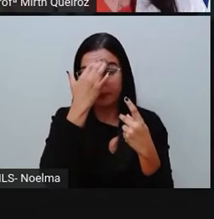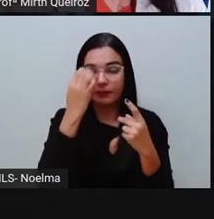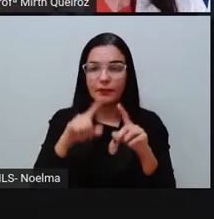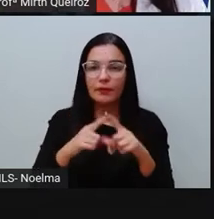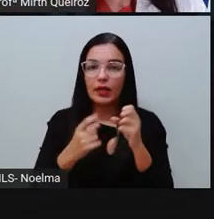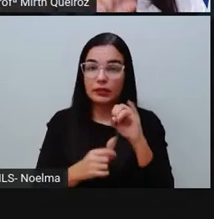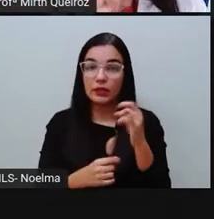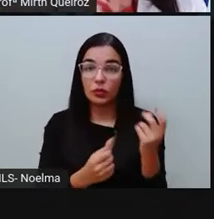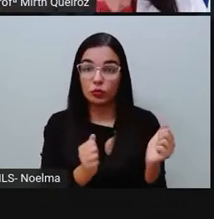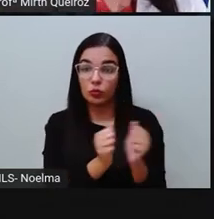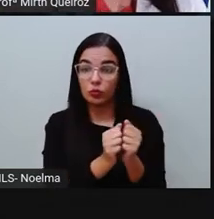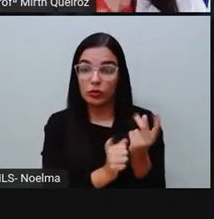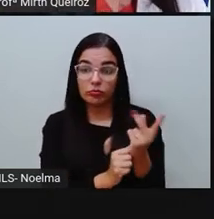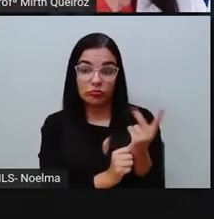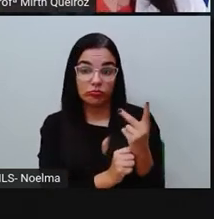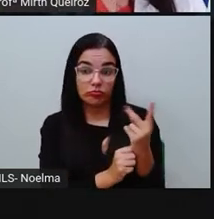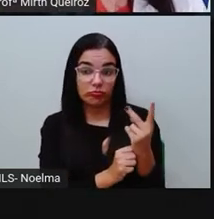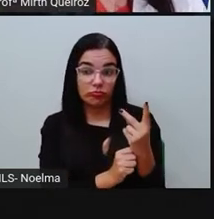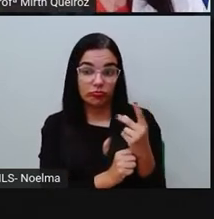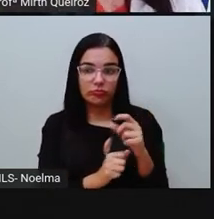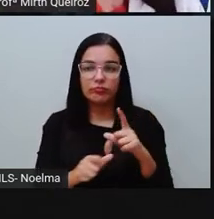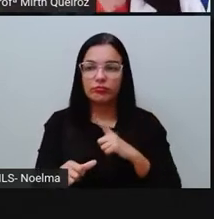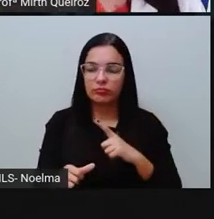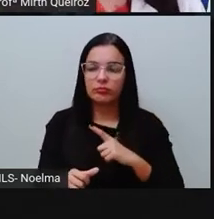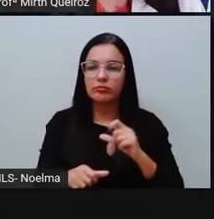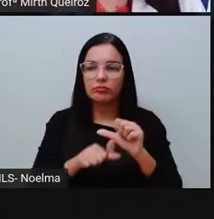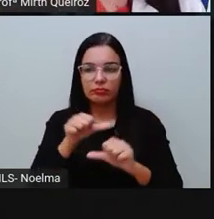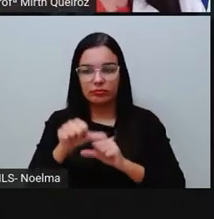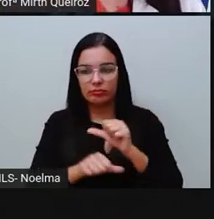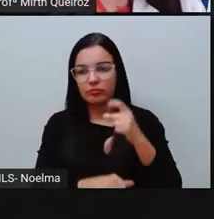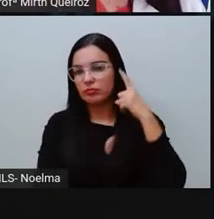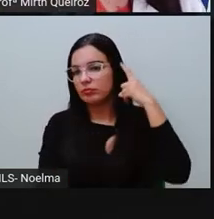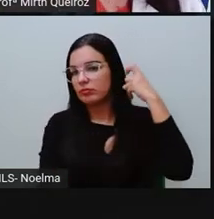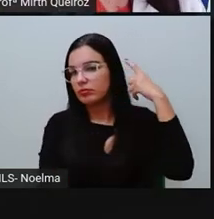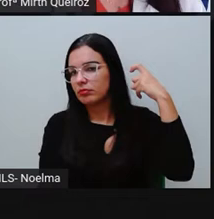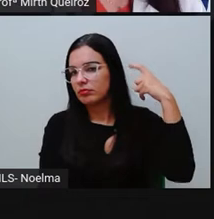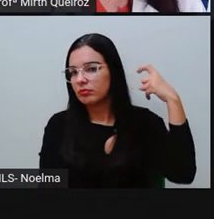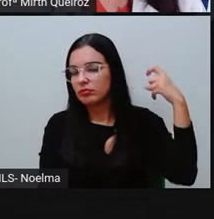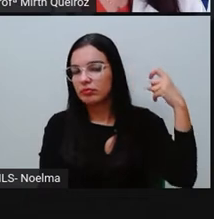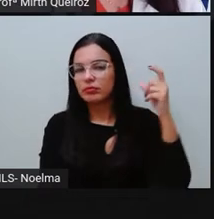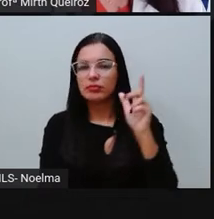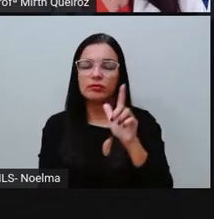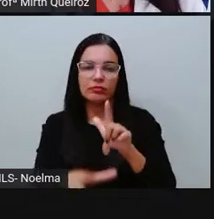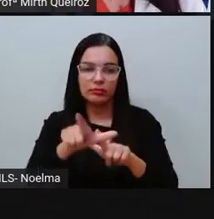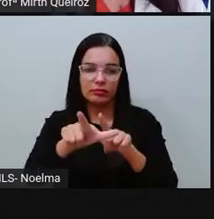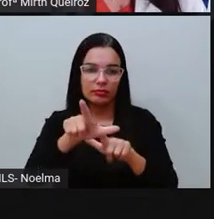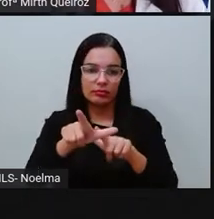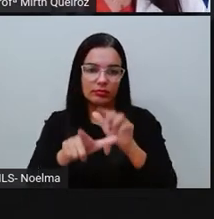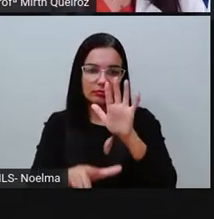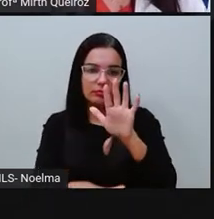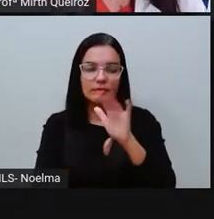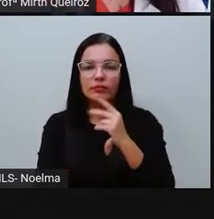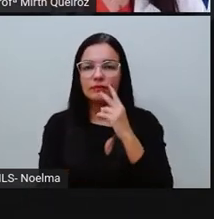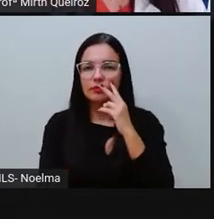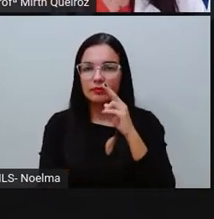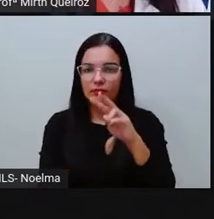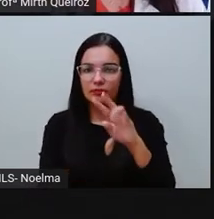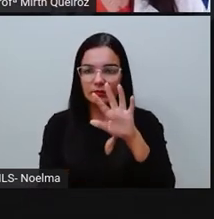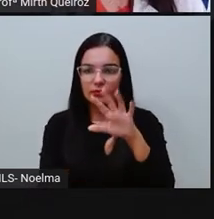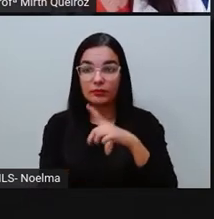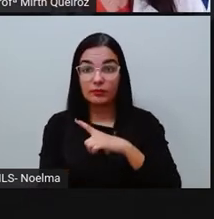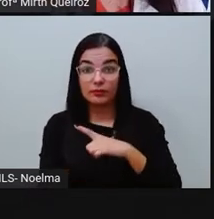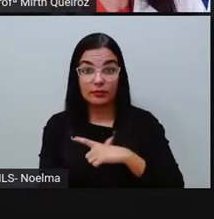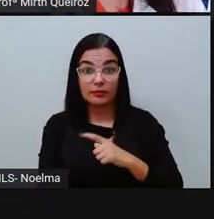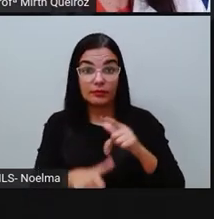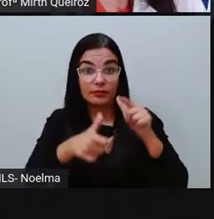ela chega junto com outra consoante, a gente muda o som da outra letra, né? Embora nós vamos ter um único fonema,